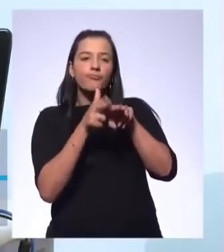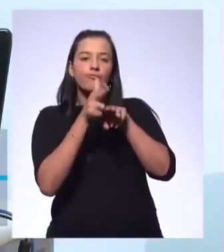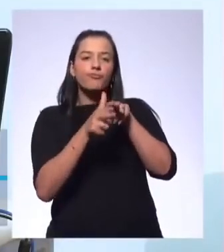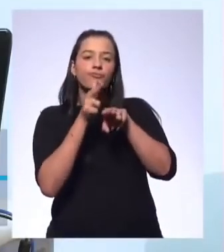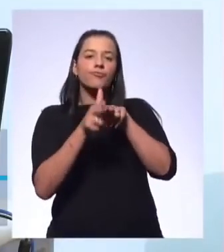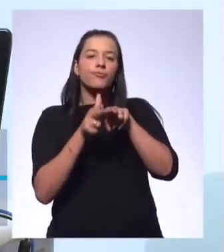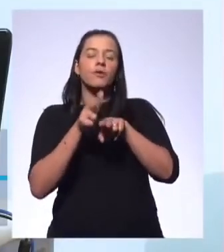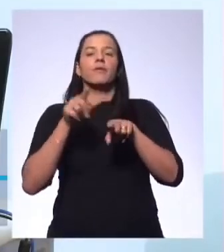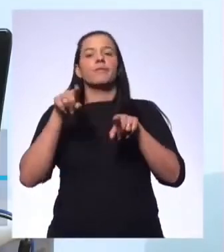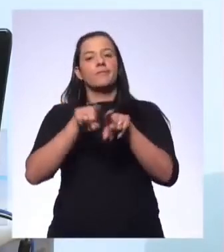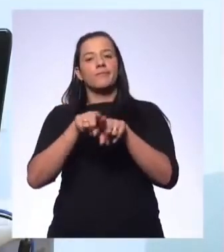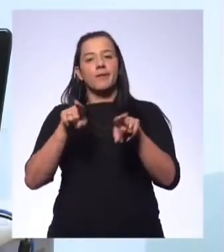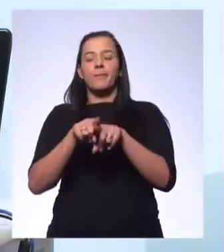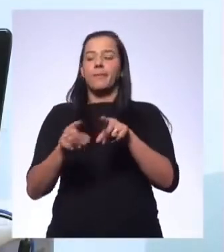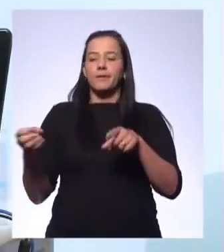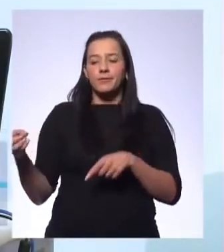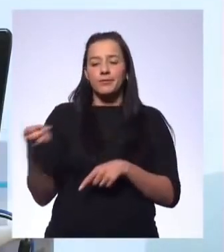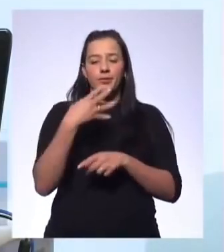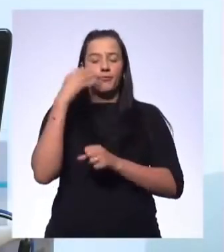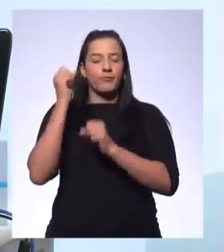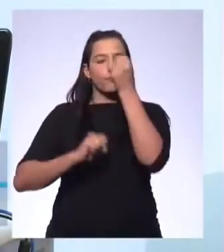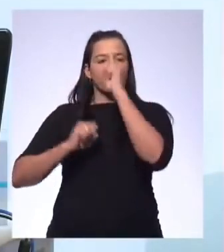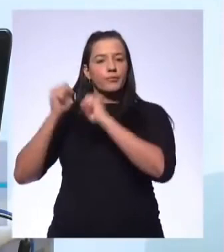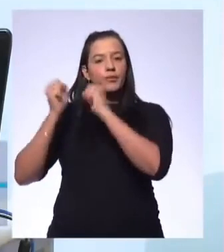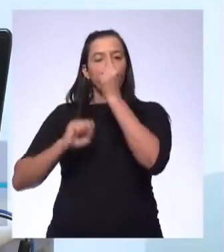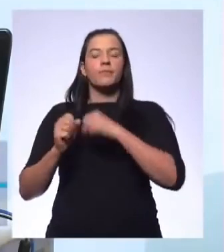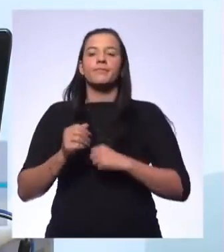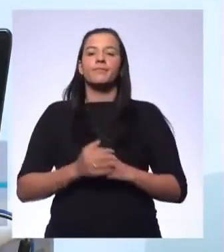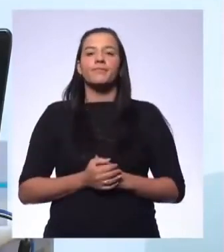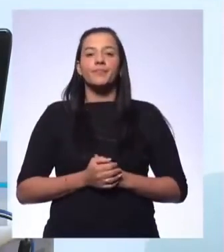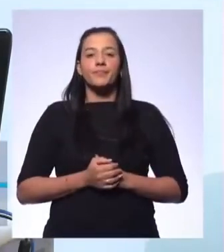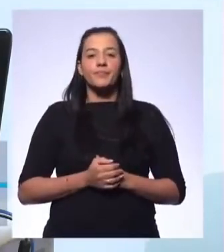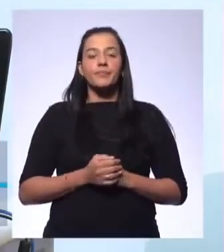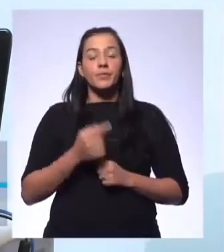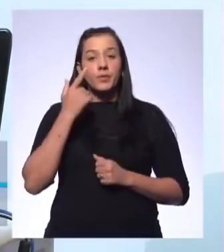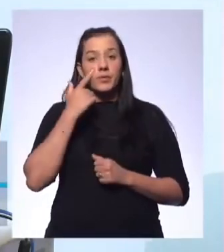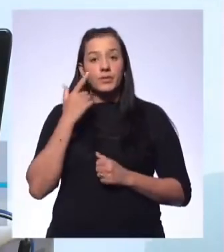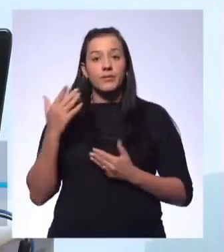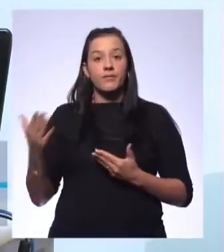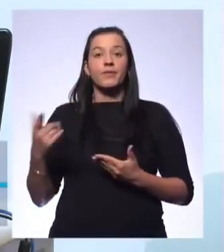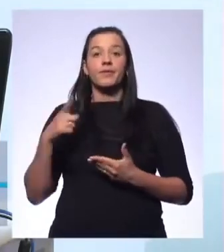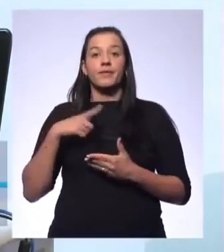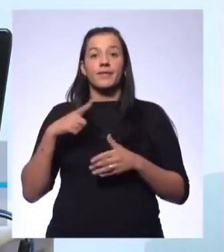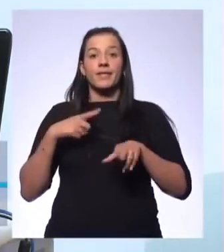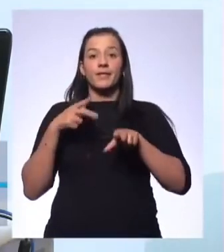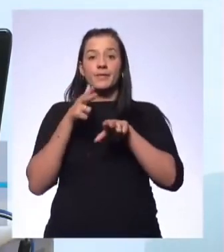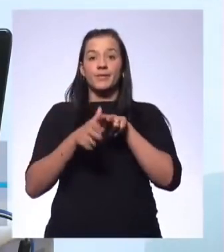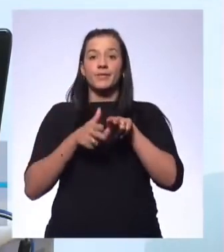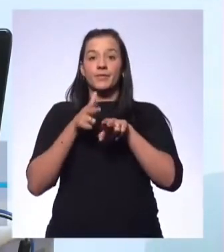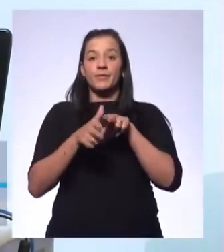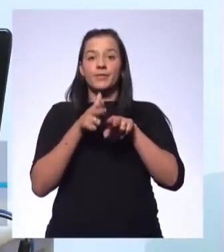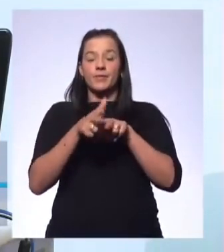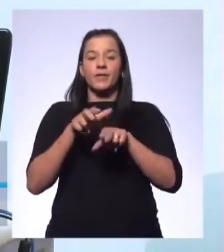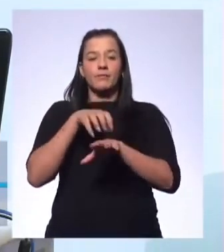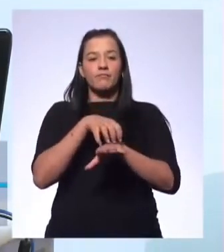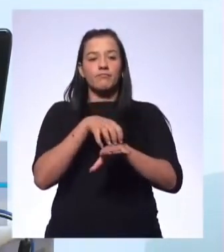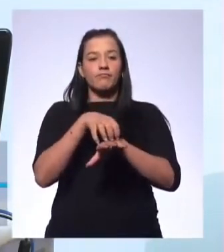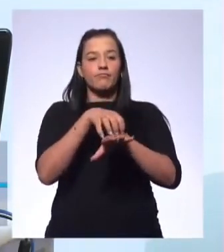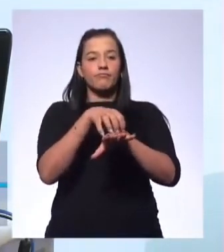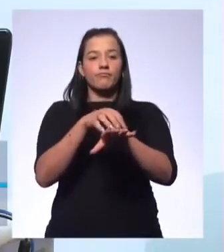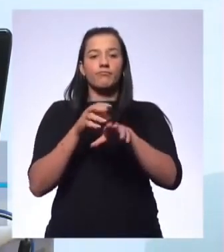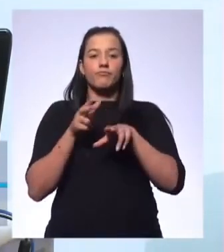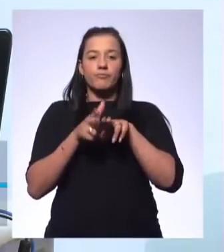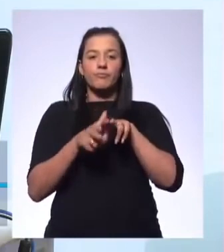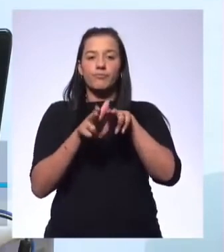uma consequência da Revolução Industrial. Como vocês puderam ver lá na imagem, tem um trenzinho que vai carregando